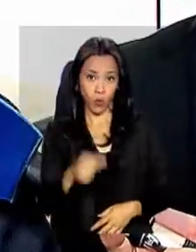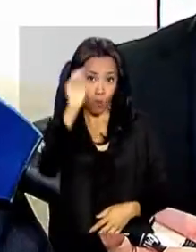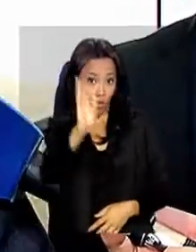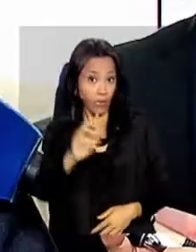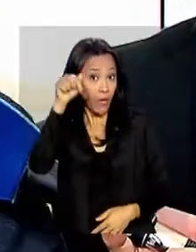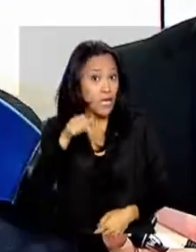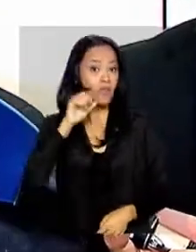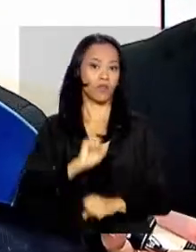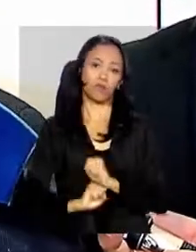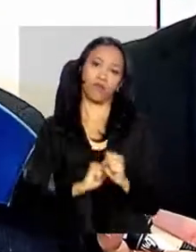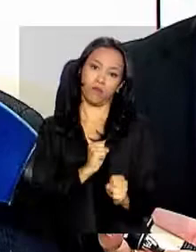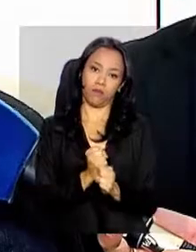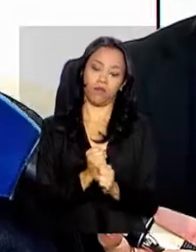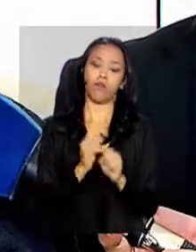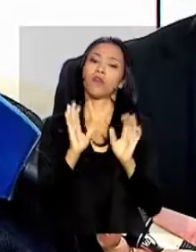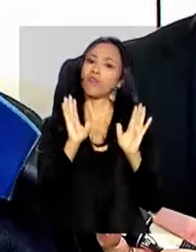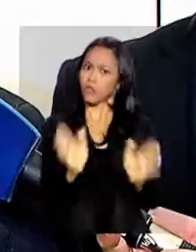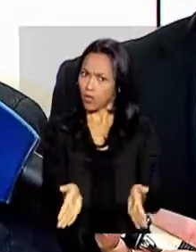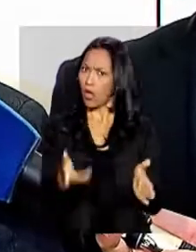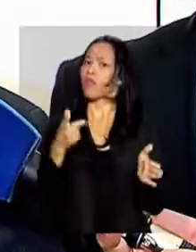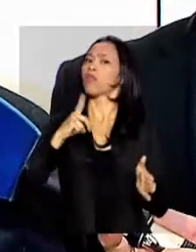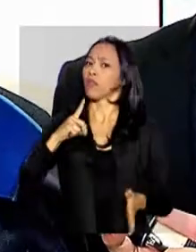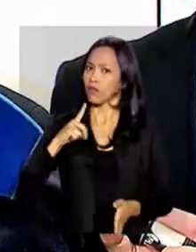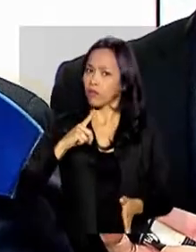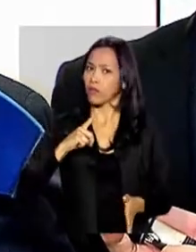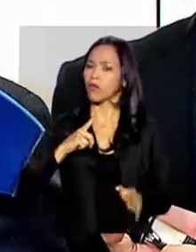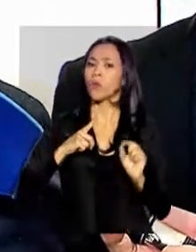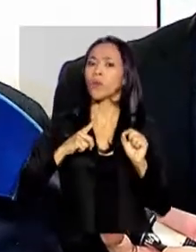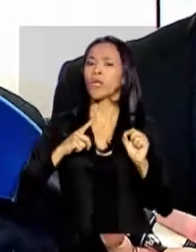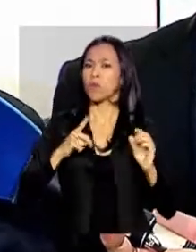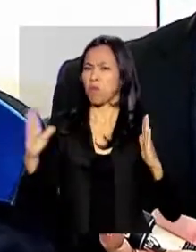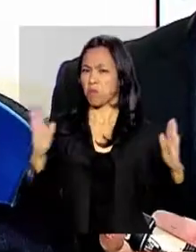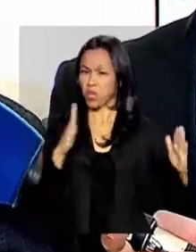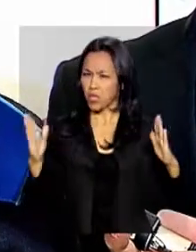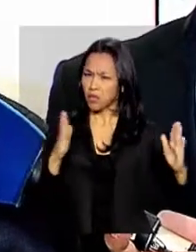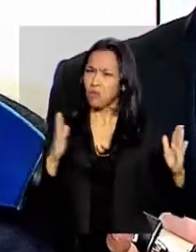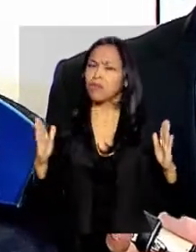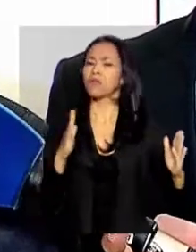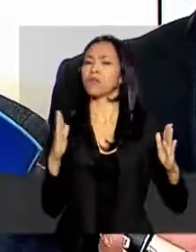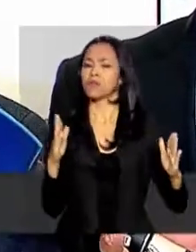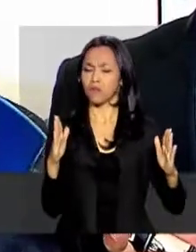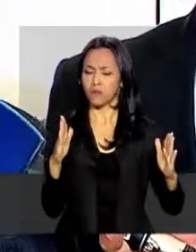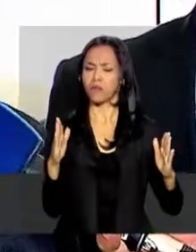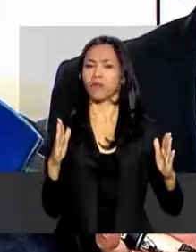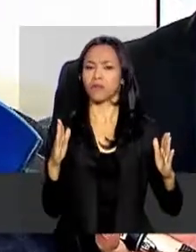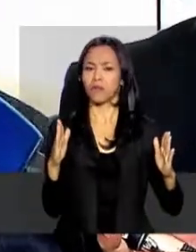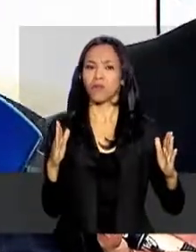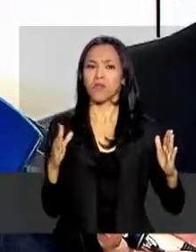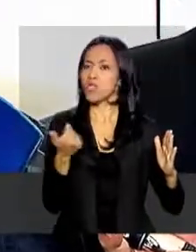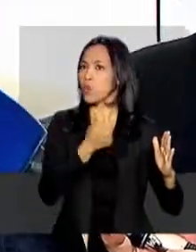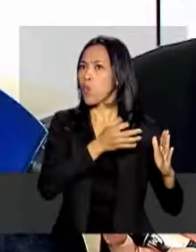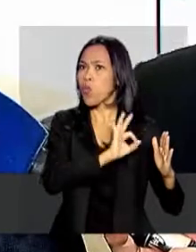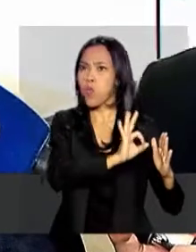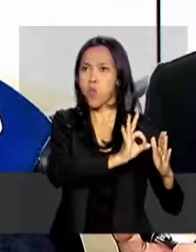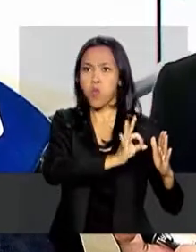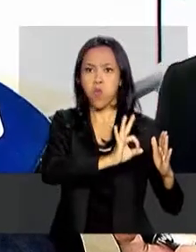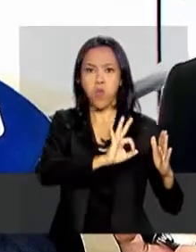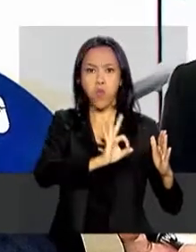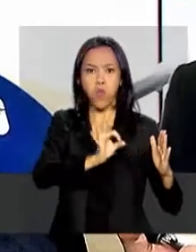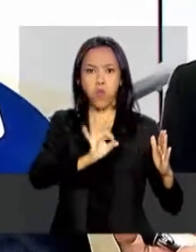neste ano nós já temos aí uma um período longo de não termos essa doença